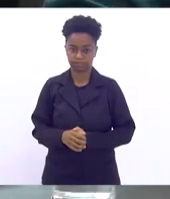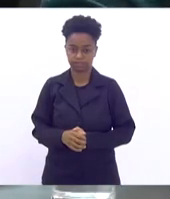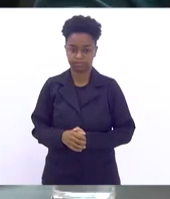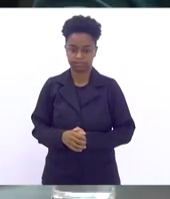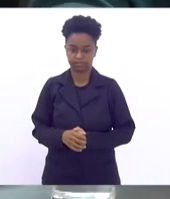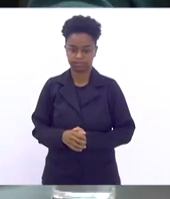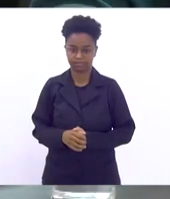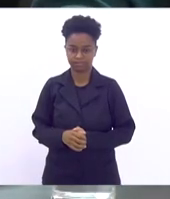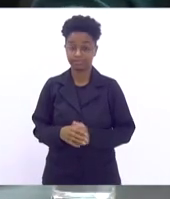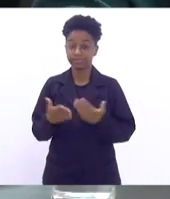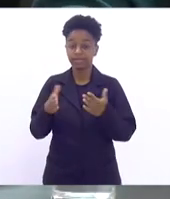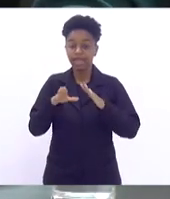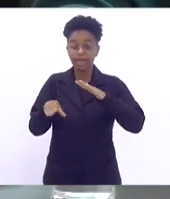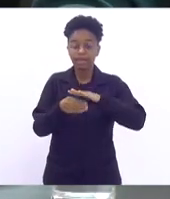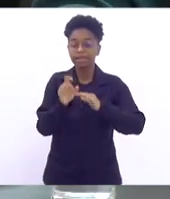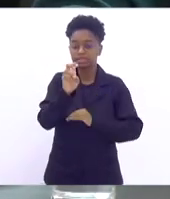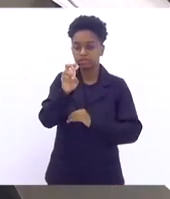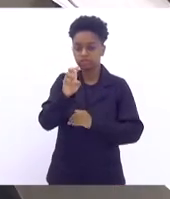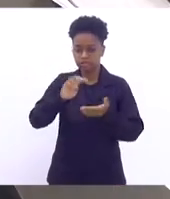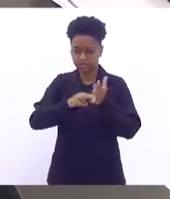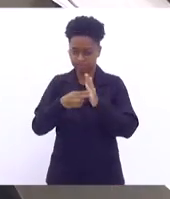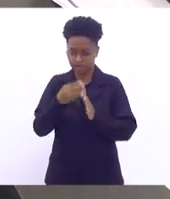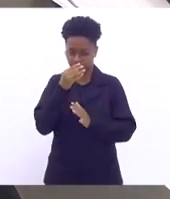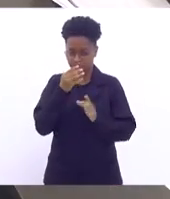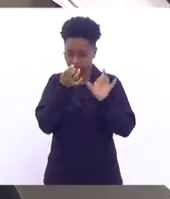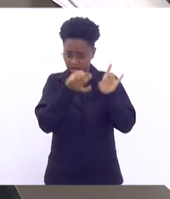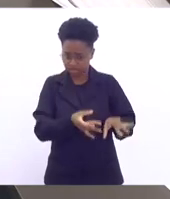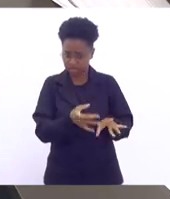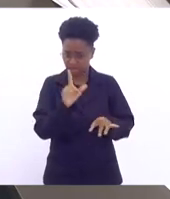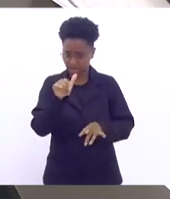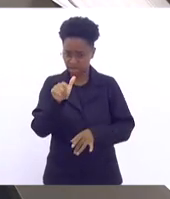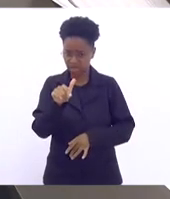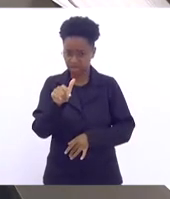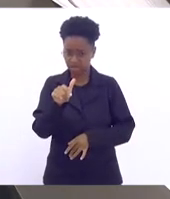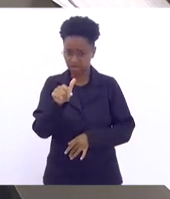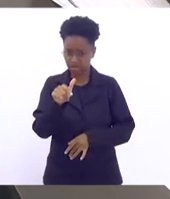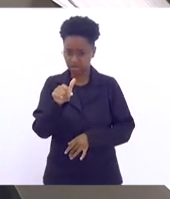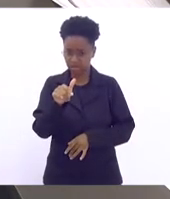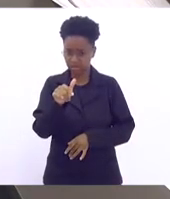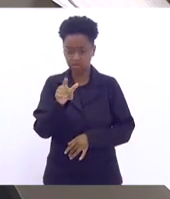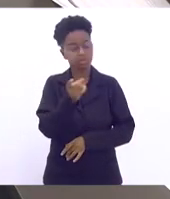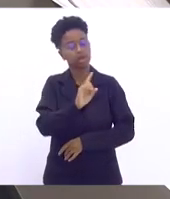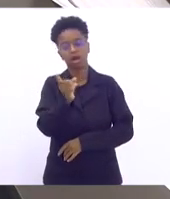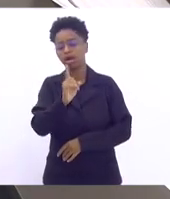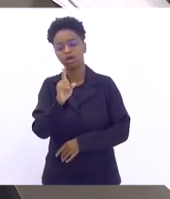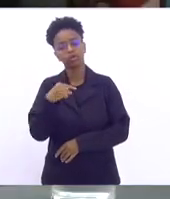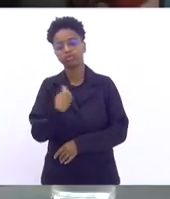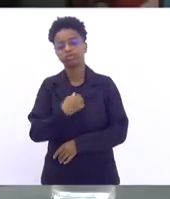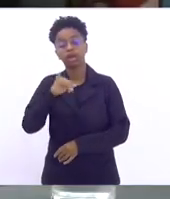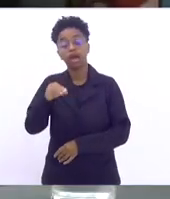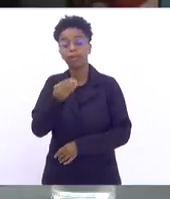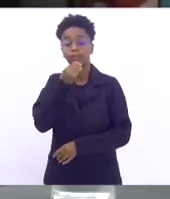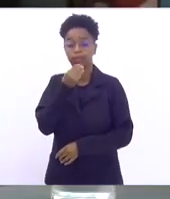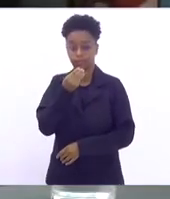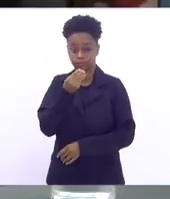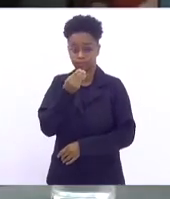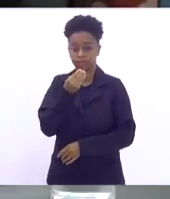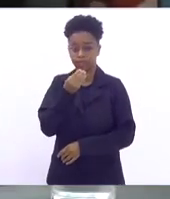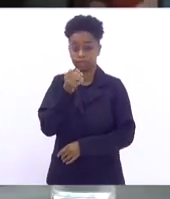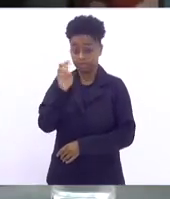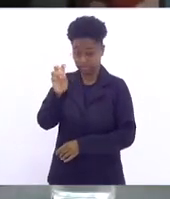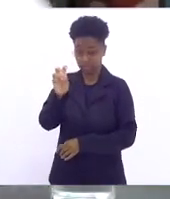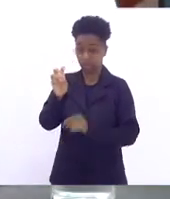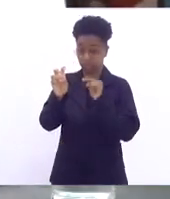então emenda 5 é pela rejeição da emenda 5 a gente aproveita não a 5